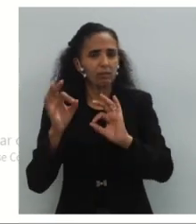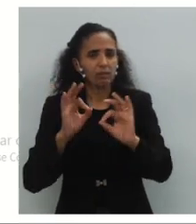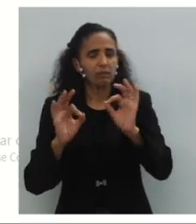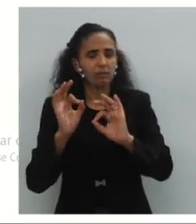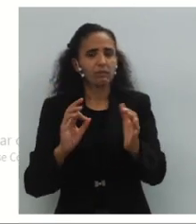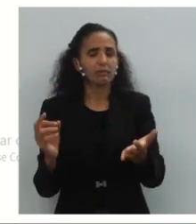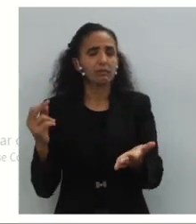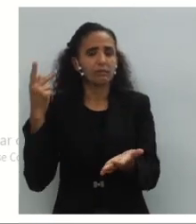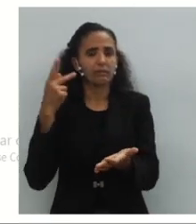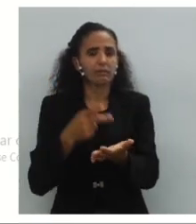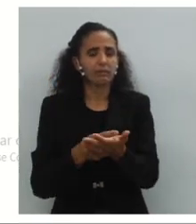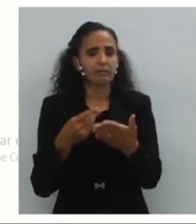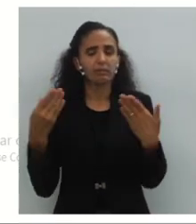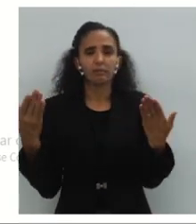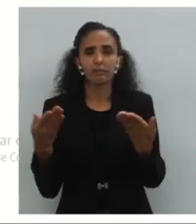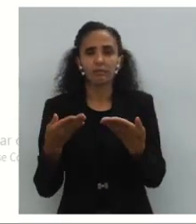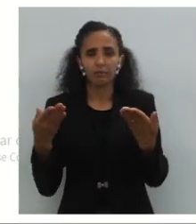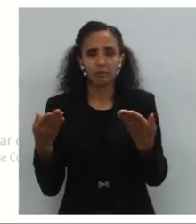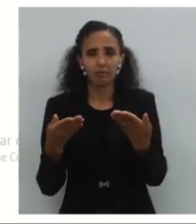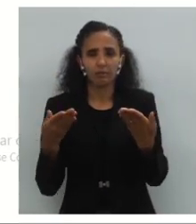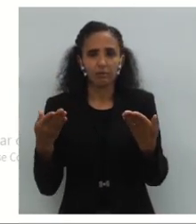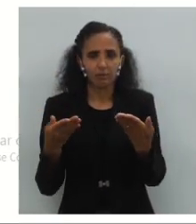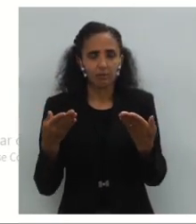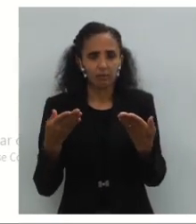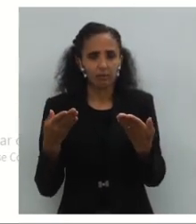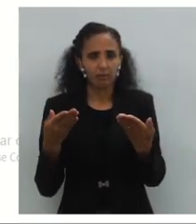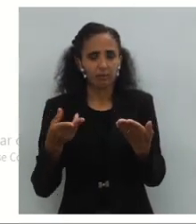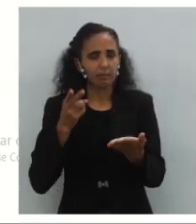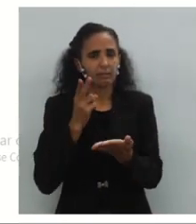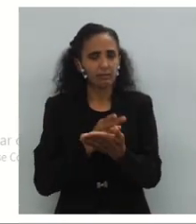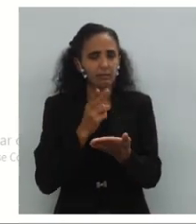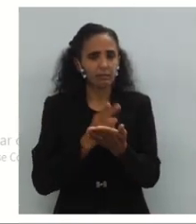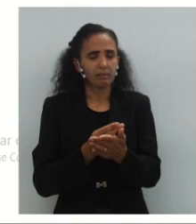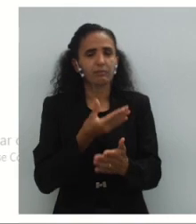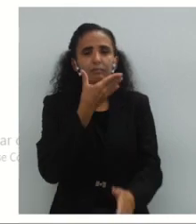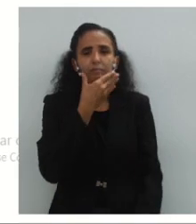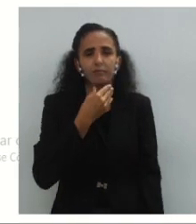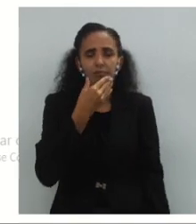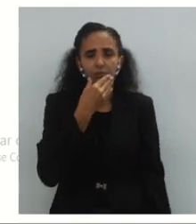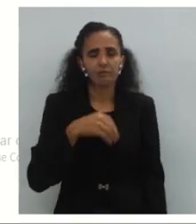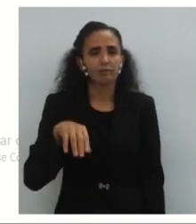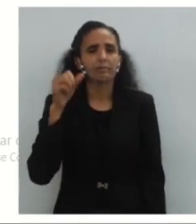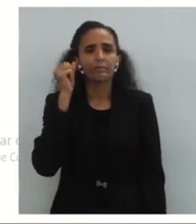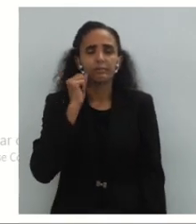elas podem ocasionar tanto na genitália